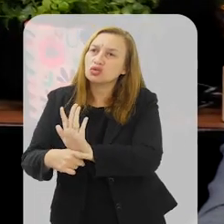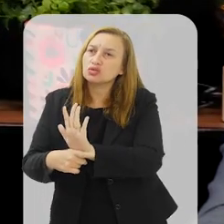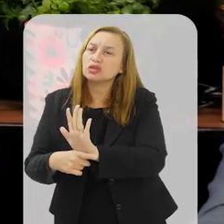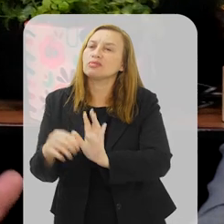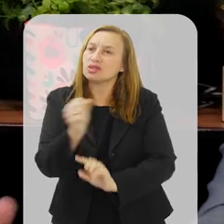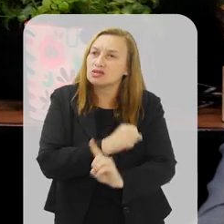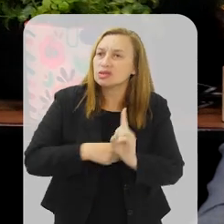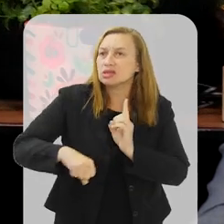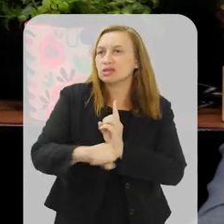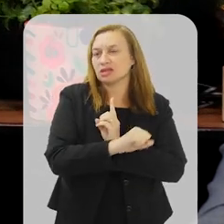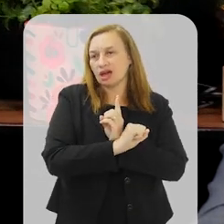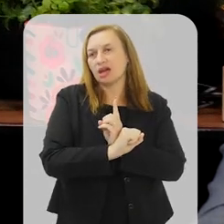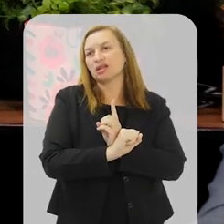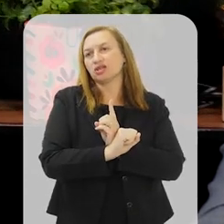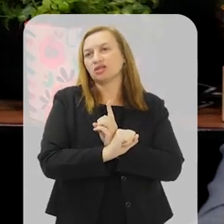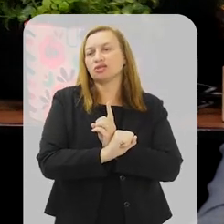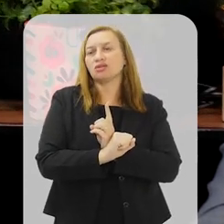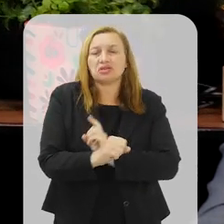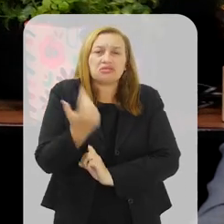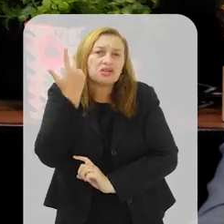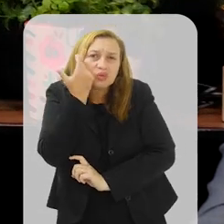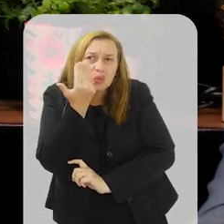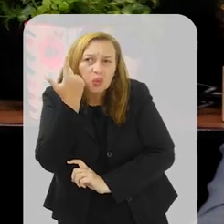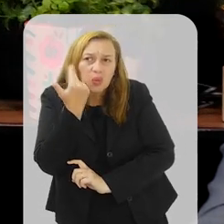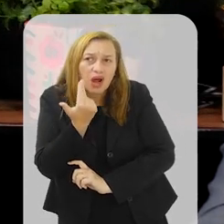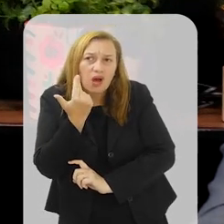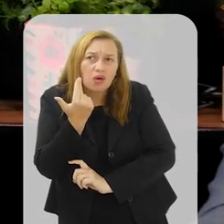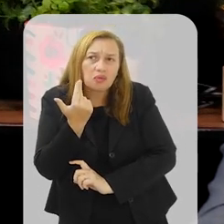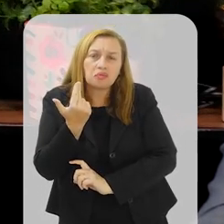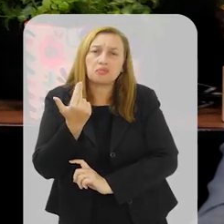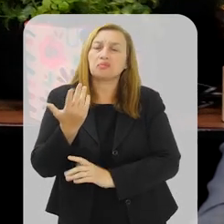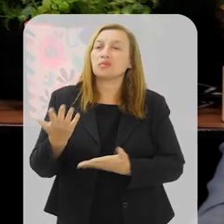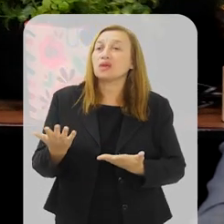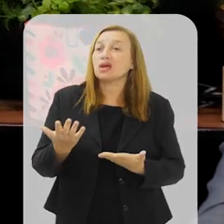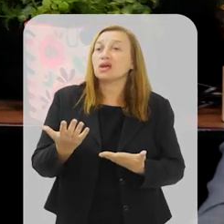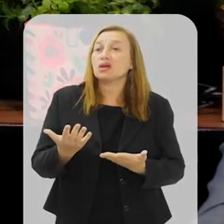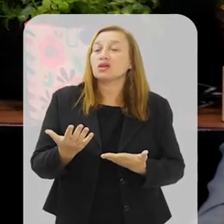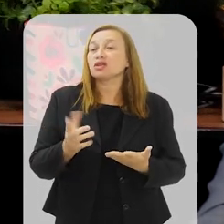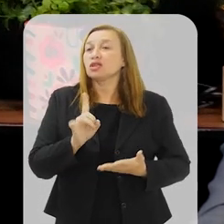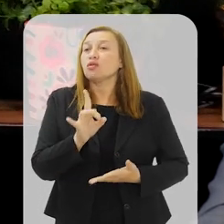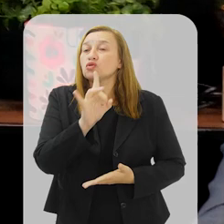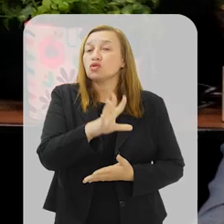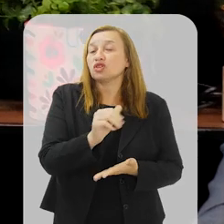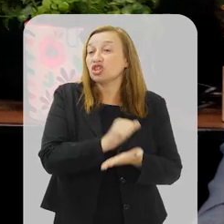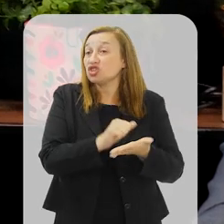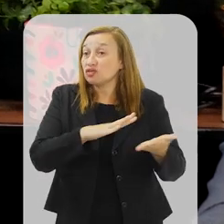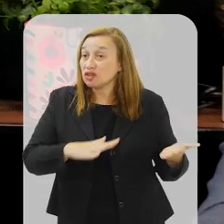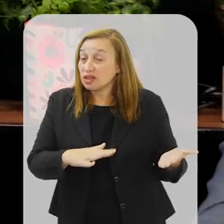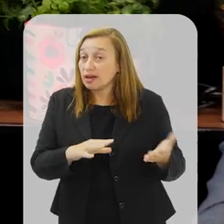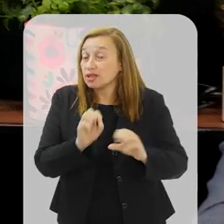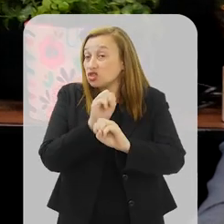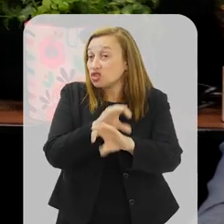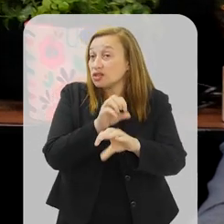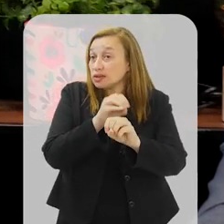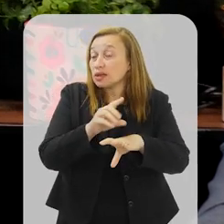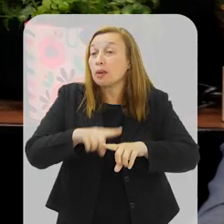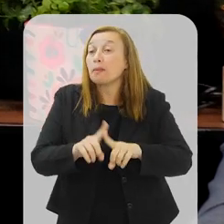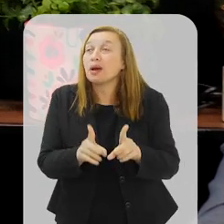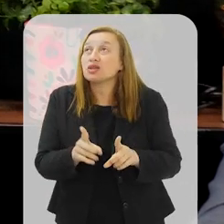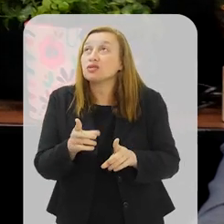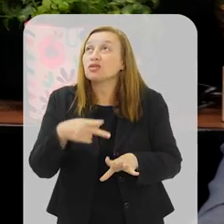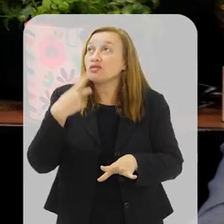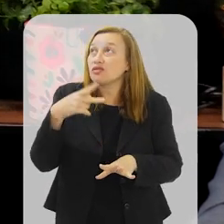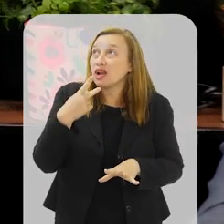de contribuição pra sociedade de uma maneira já natural até pelo perfil dela através não só de atividades de